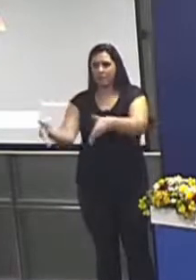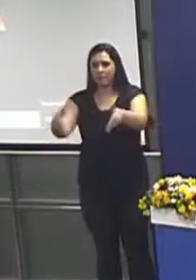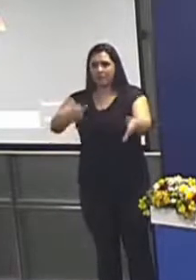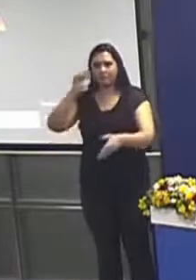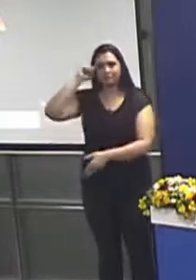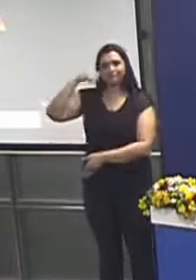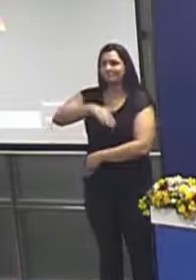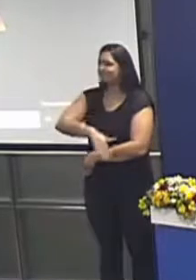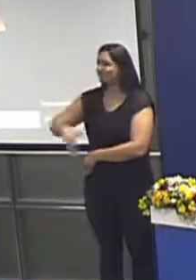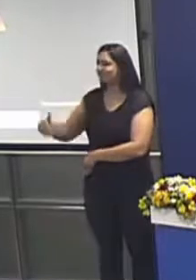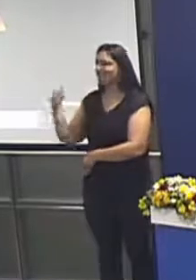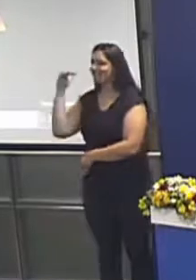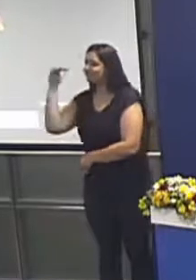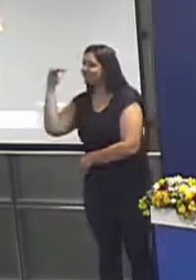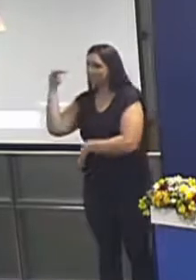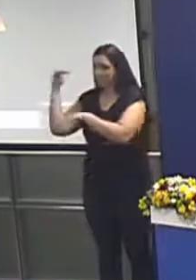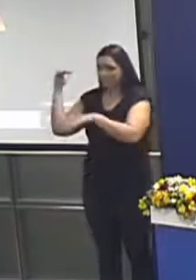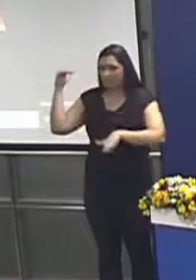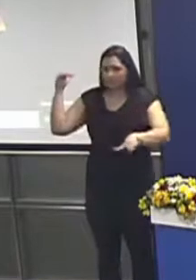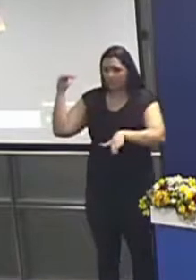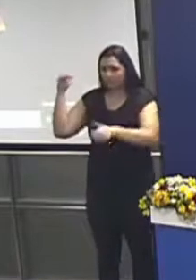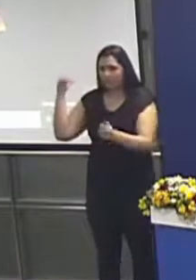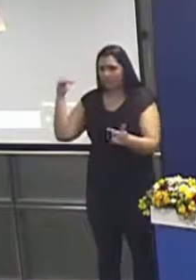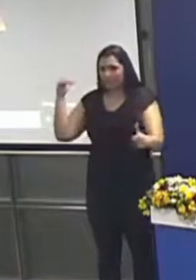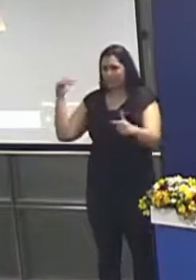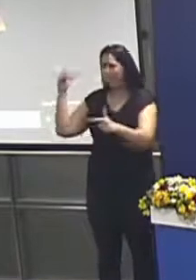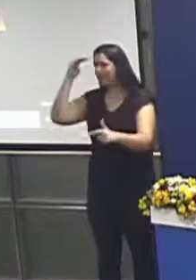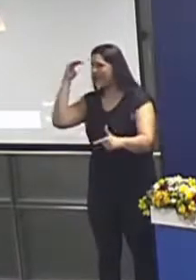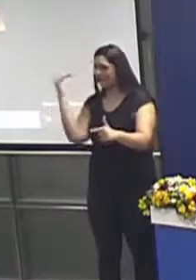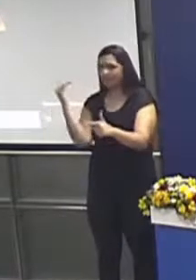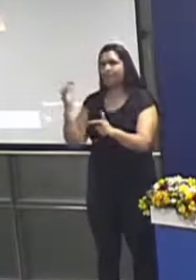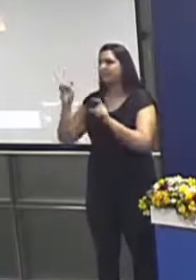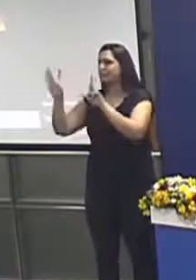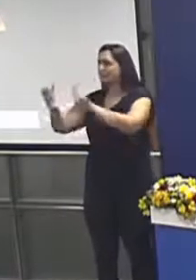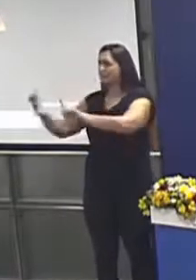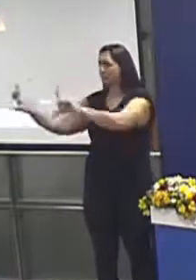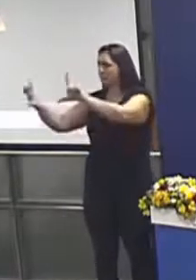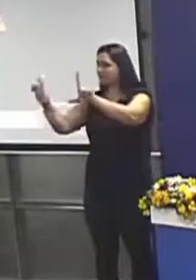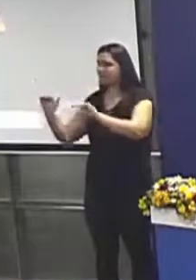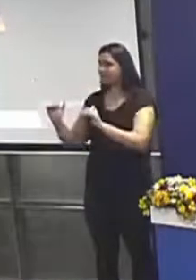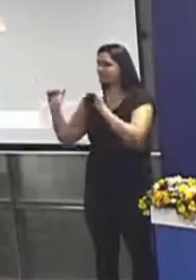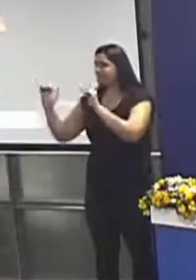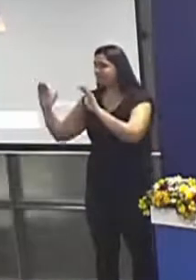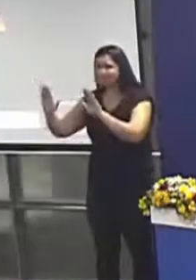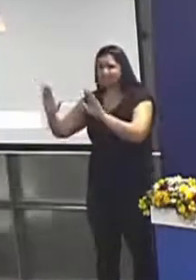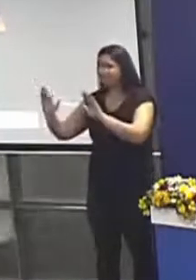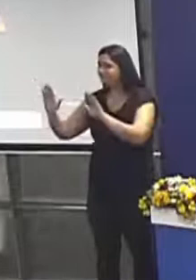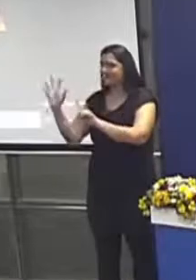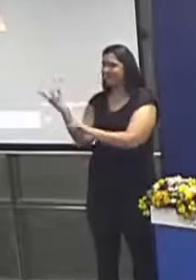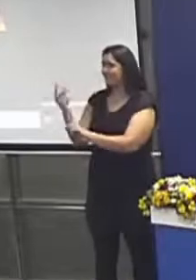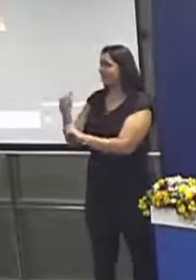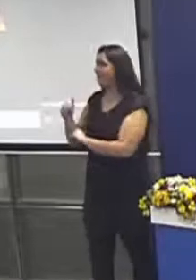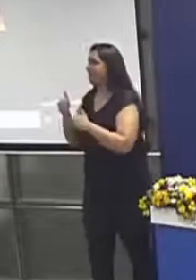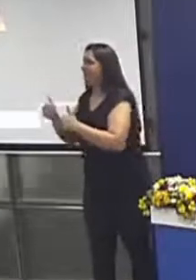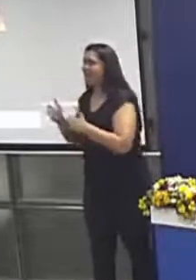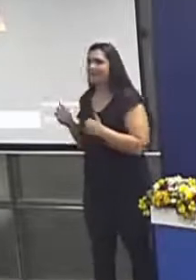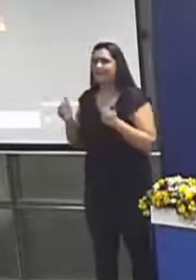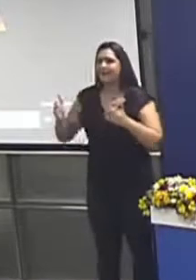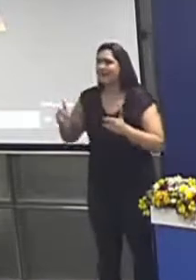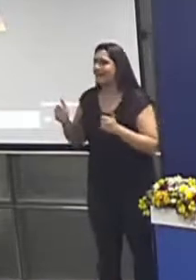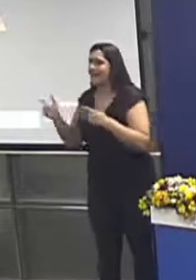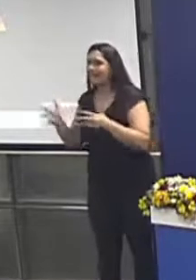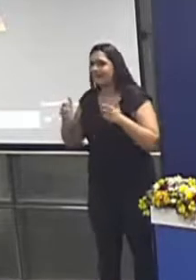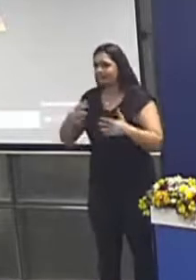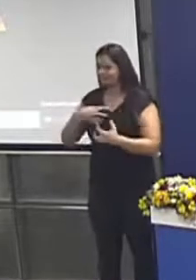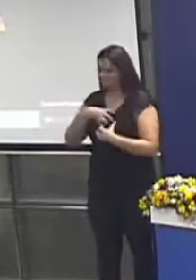de uma elite que odeia o pobre, defende o moralismo no horário nobre. Olha mais um artista que interpretação. Realismo